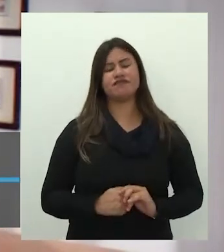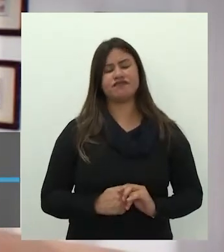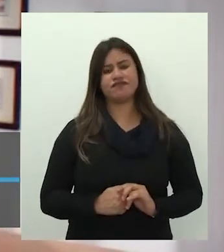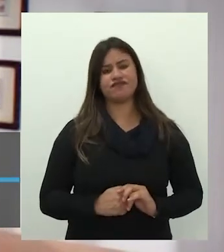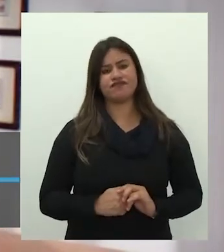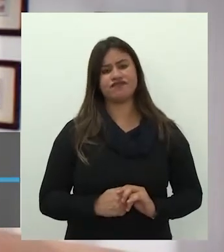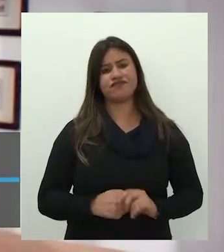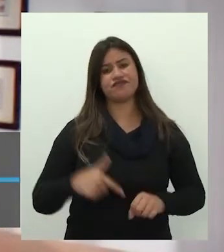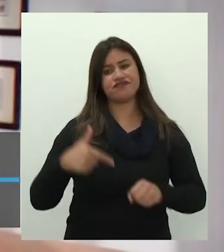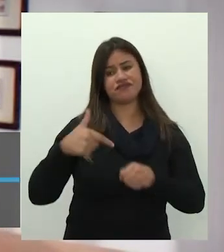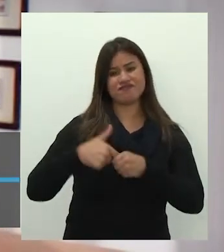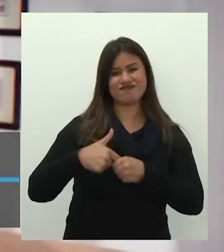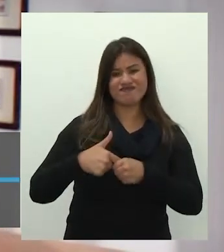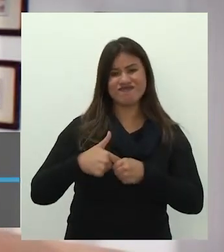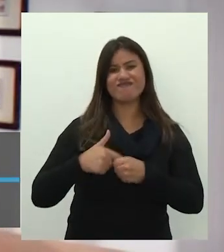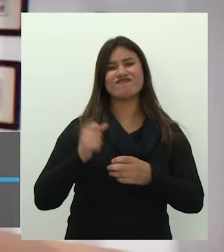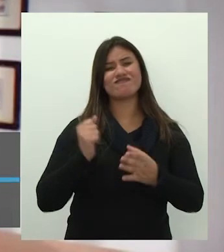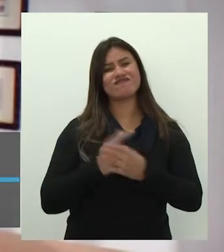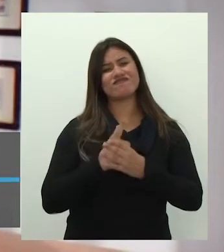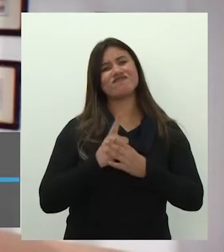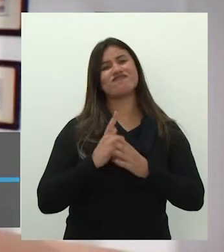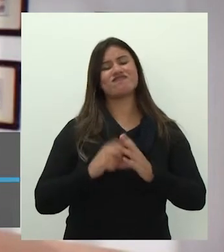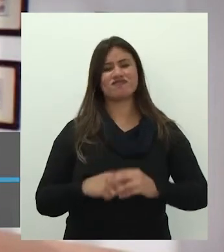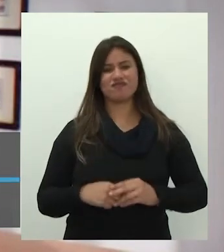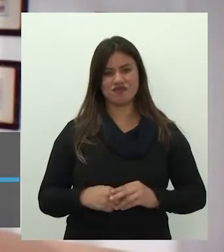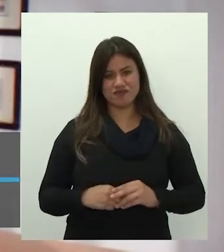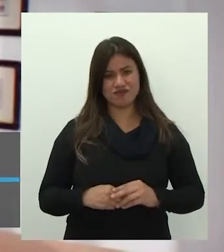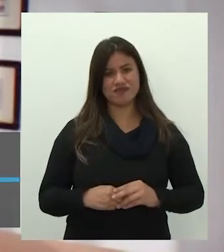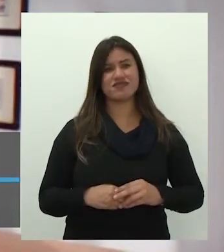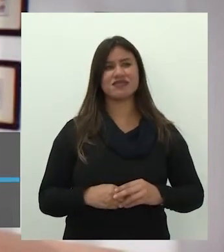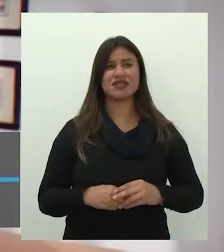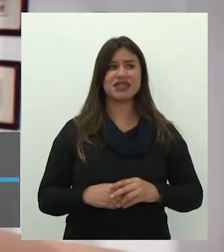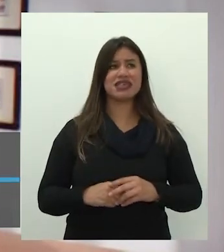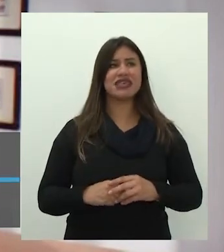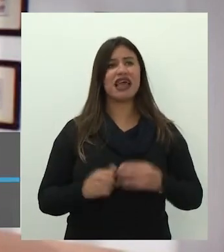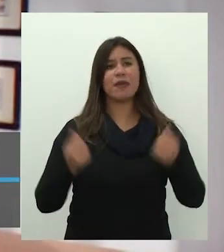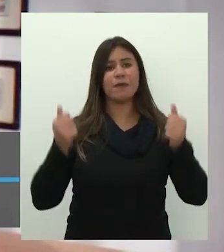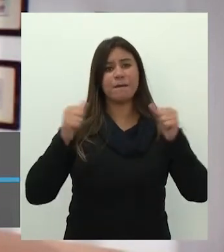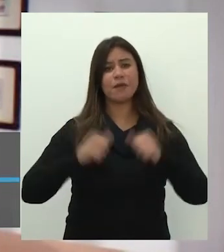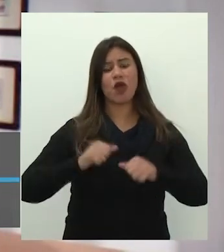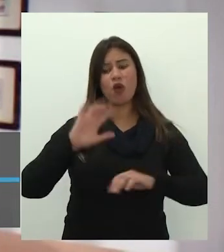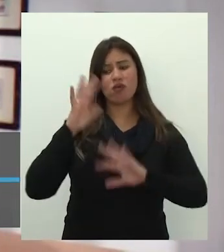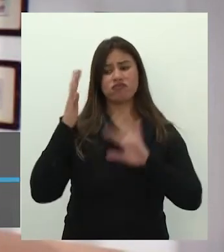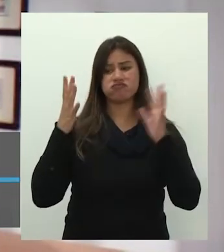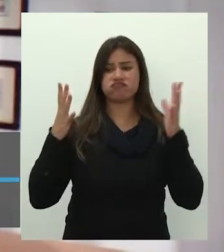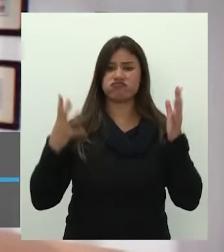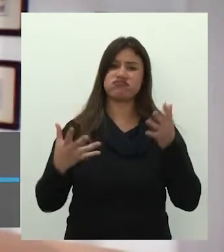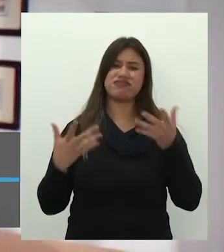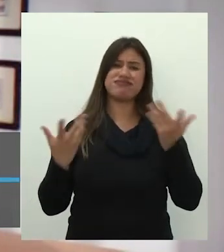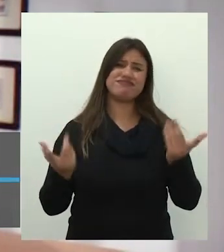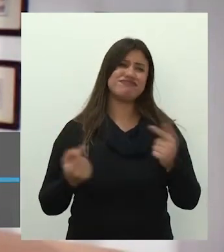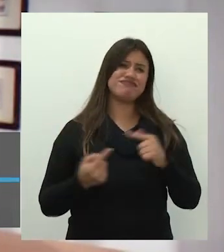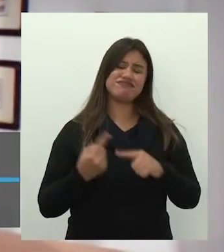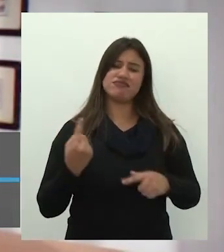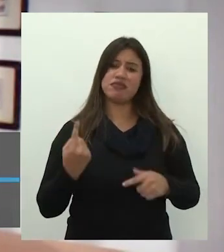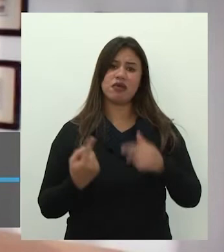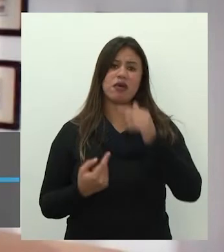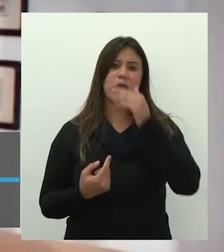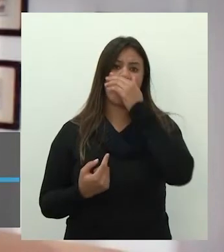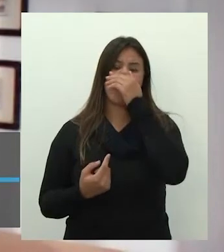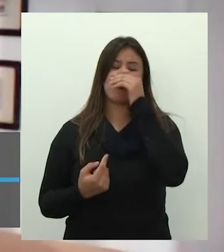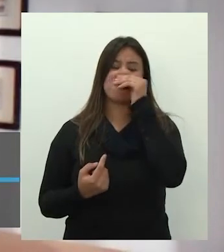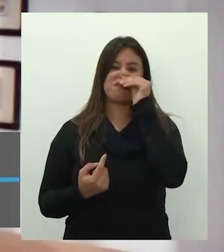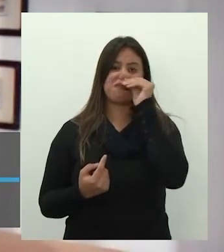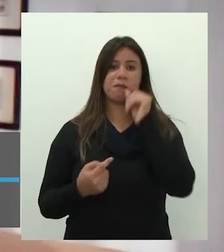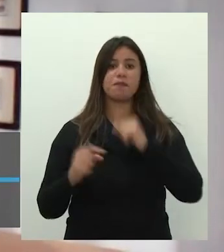gastarmos combustível, né, combustível que polui o meio ambiente? Será que tem sentido? É melhor nós